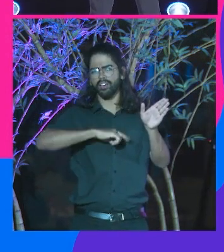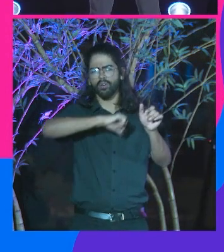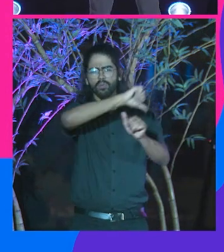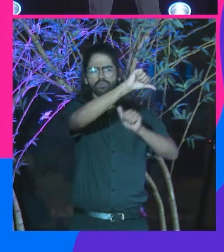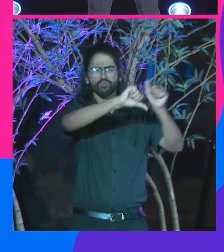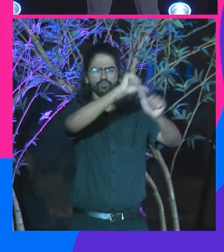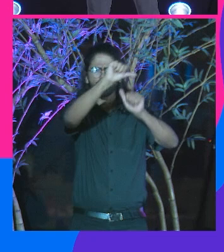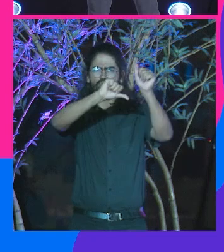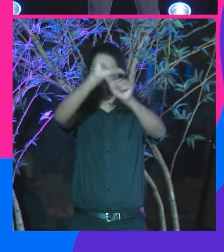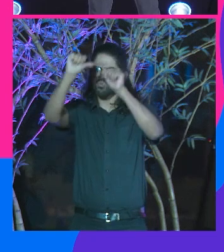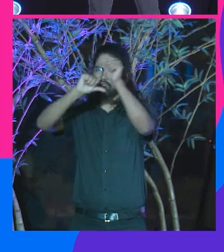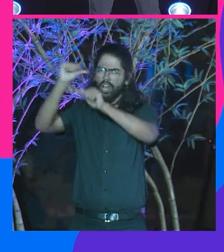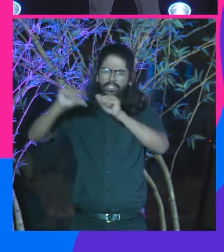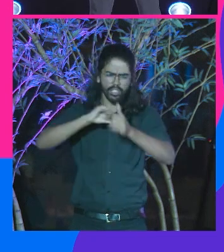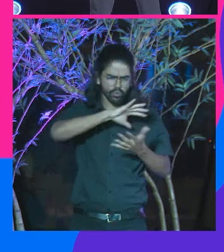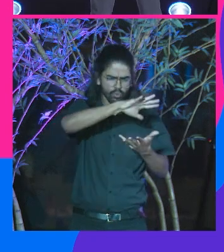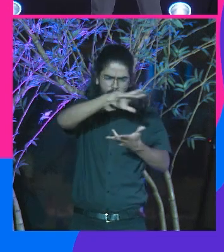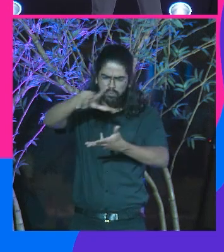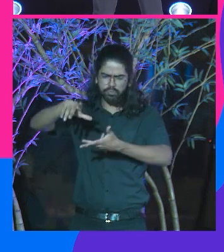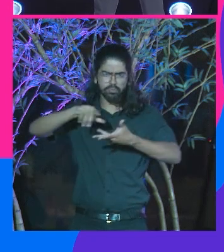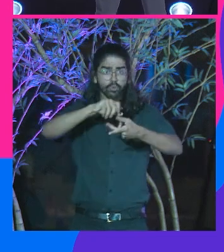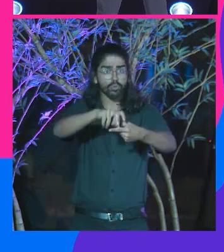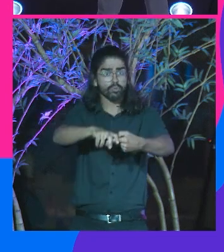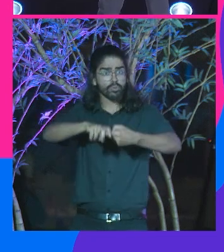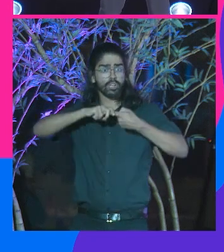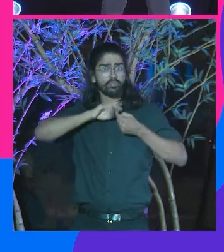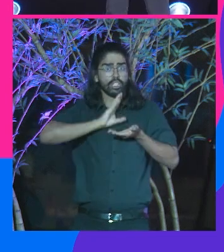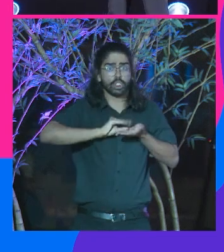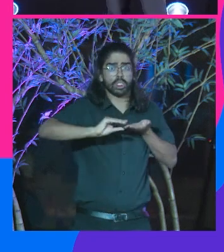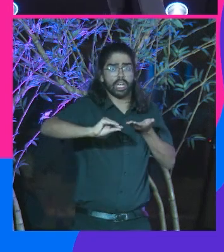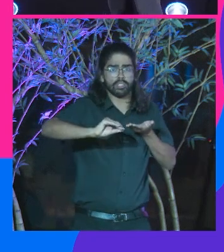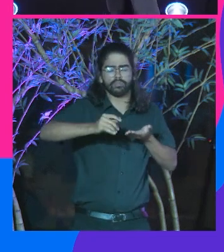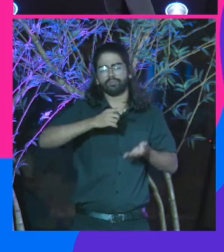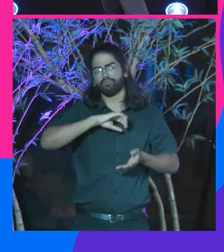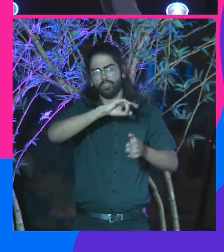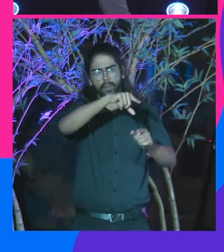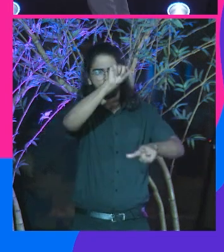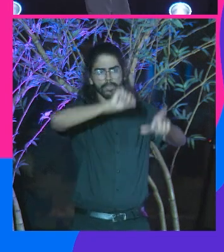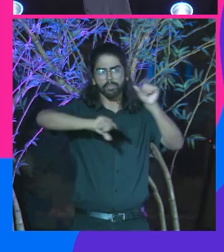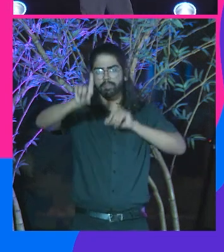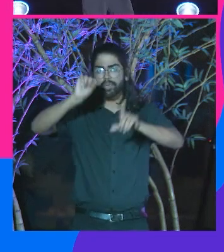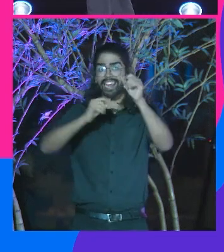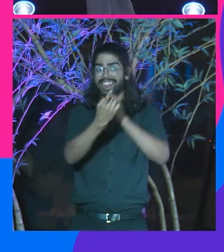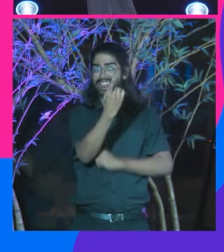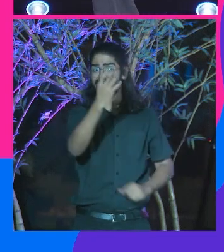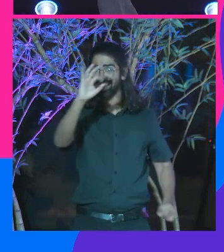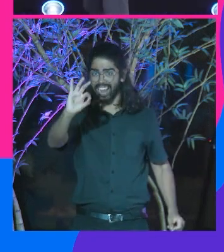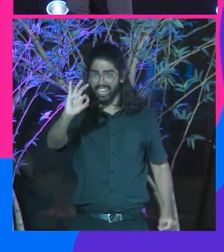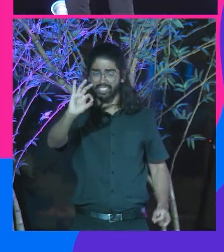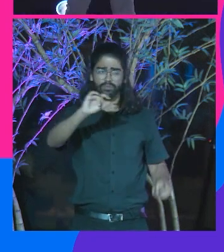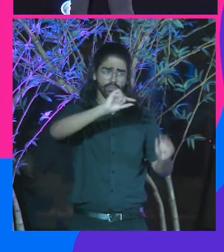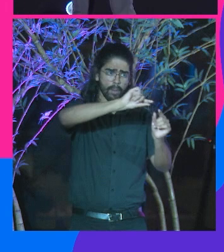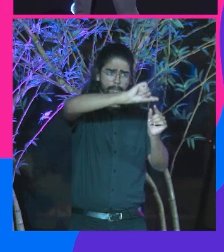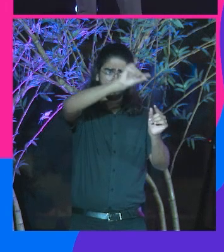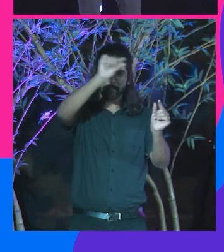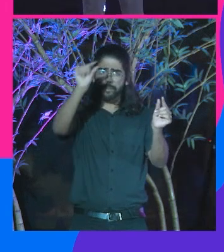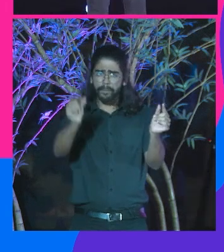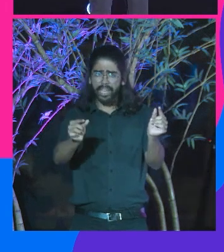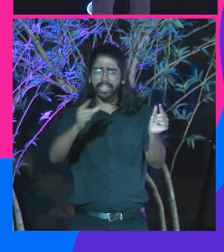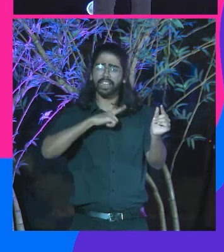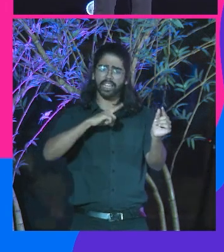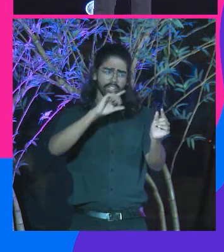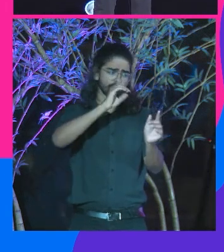estão acontecendo no mundo em razão dos dados. A gente diagnosticou 10, essas 10 estão mapeadas dentro de um